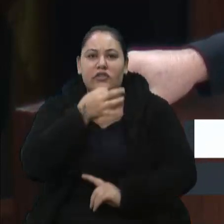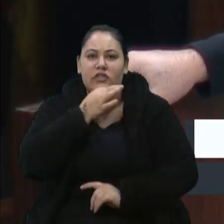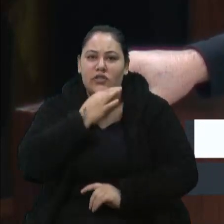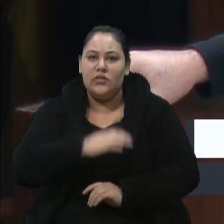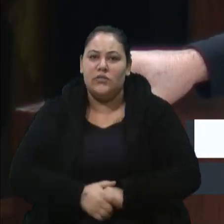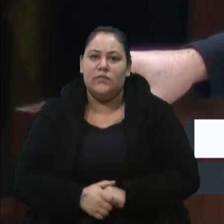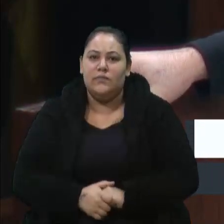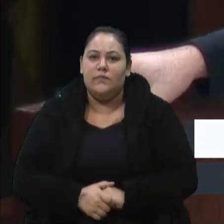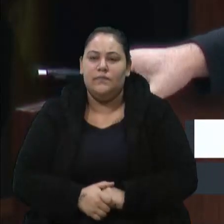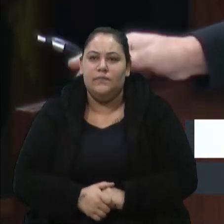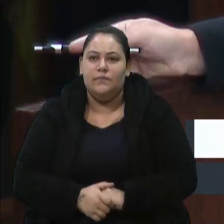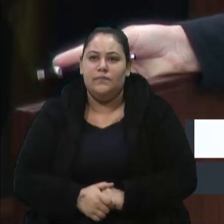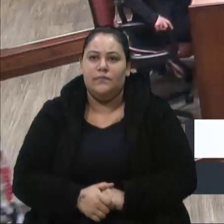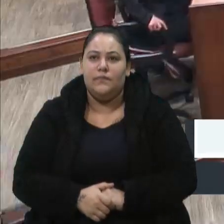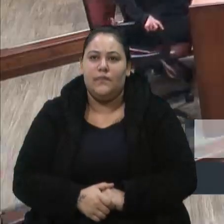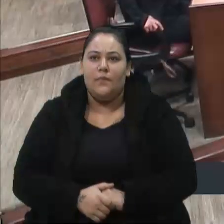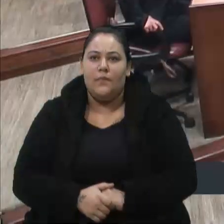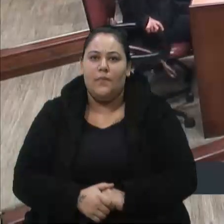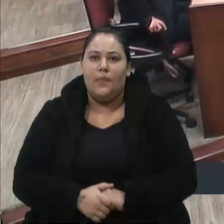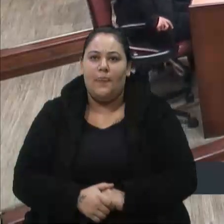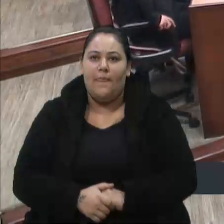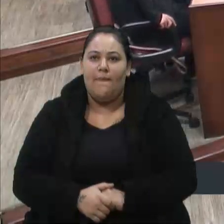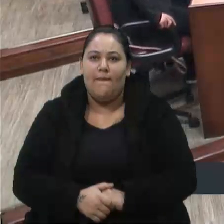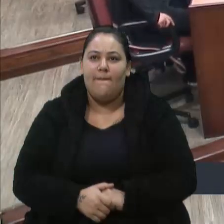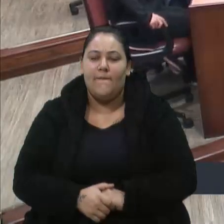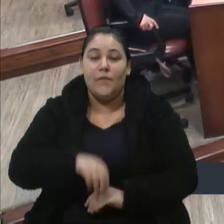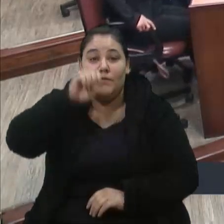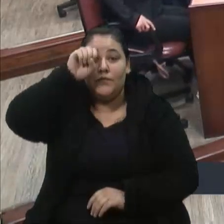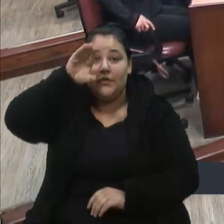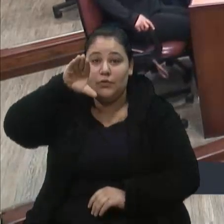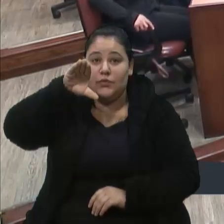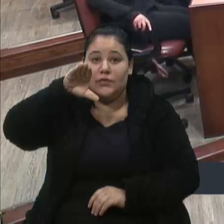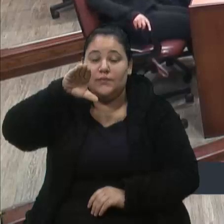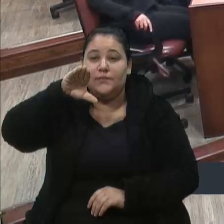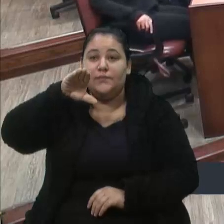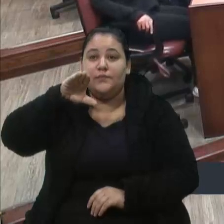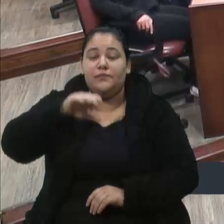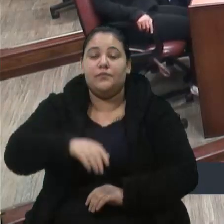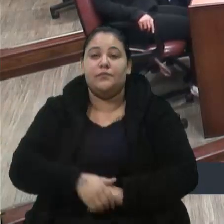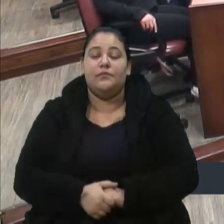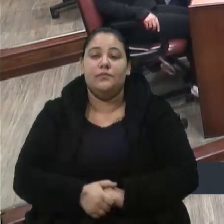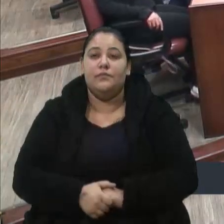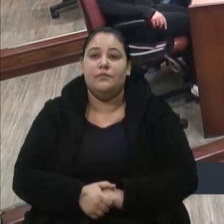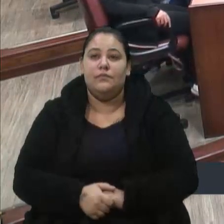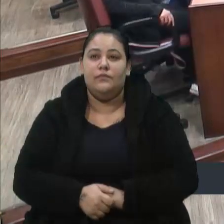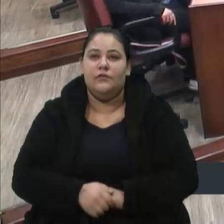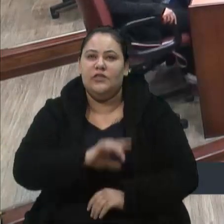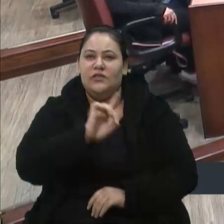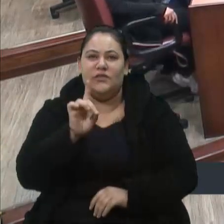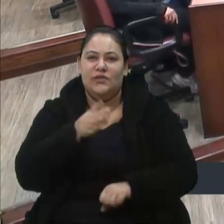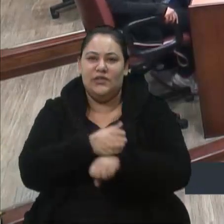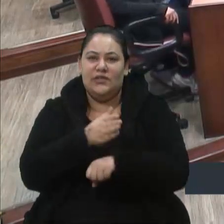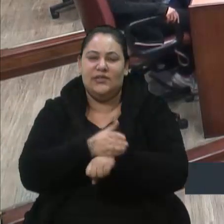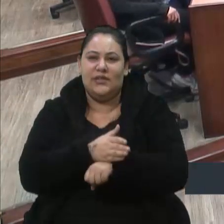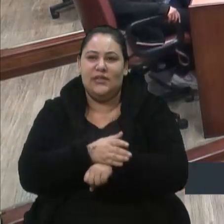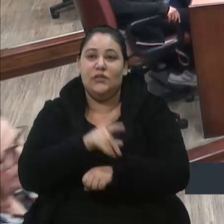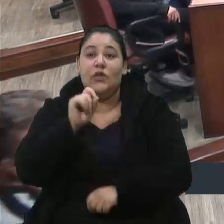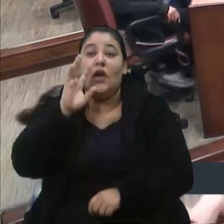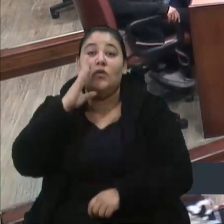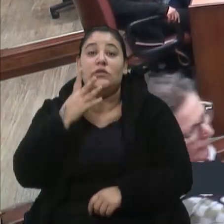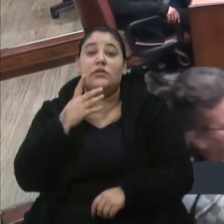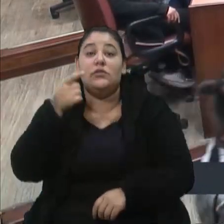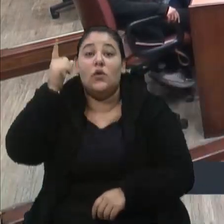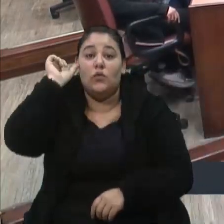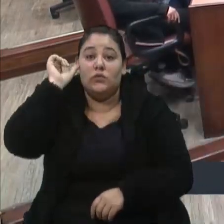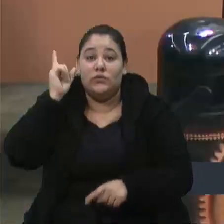vereador Fiuza. Obrigado, não queria também interromper o seu raciocínio, mas eu nem vou entrar no mérito do que aconteceu ontem,